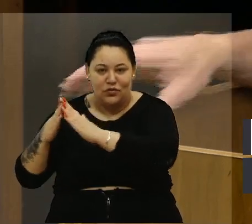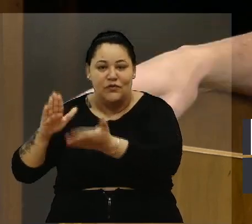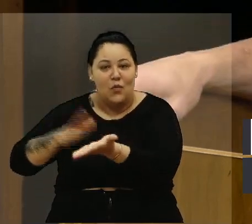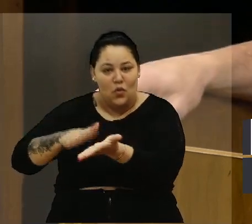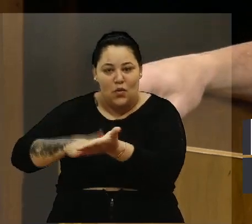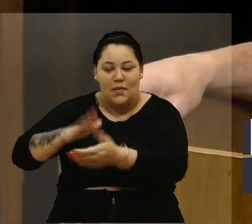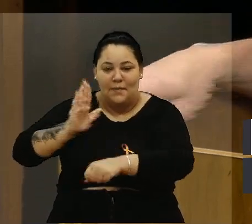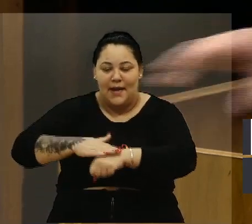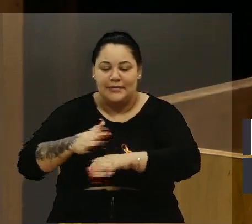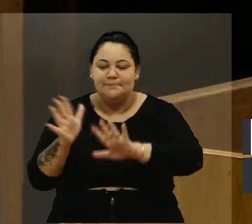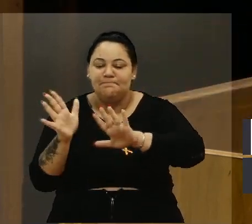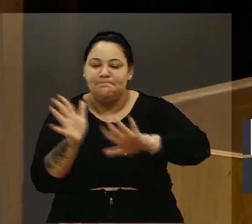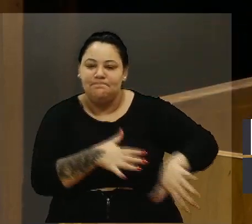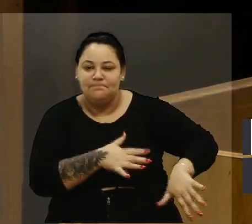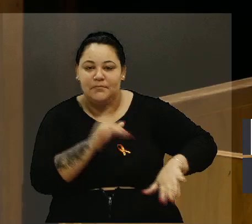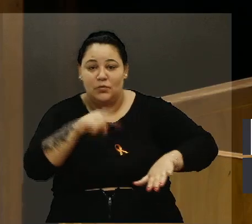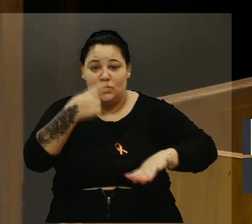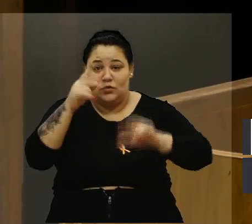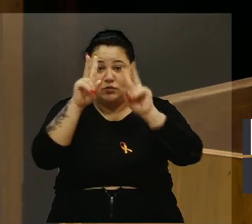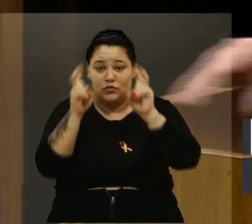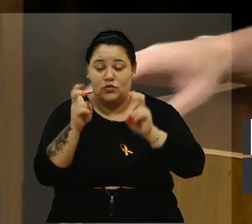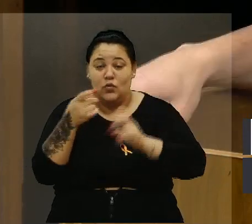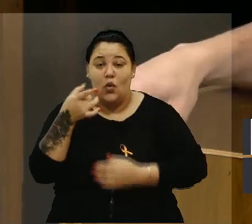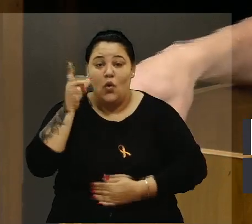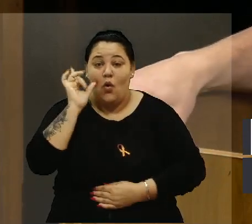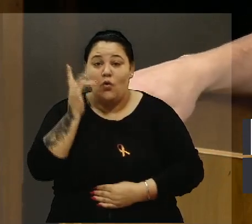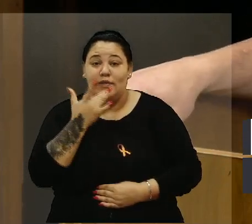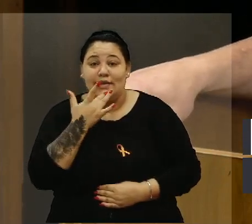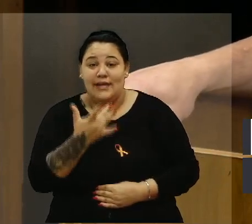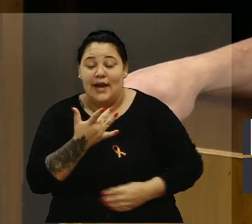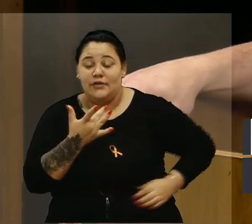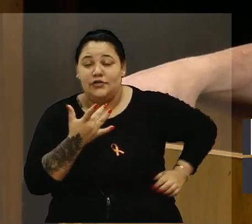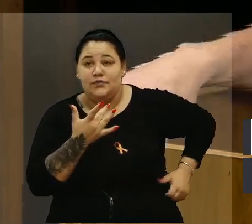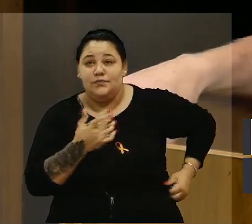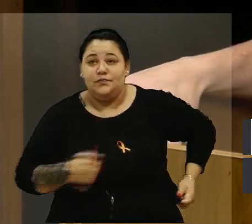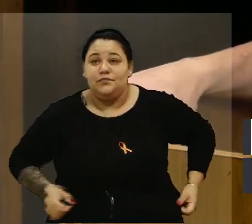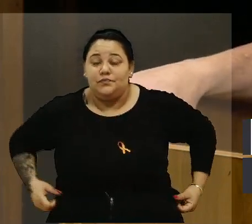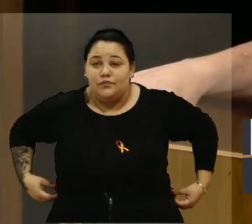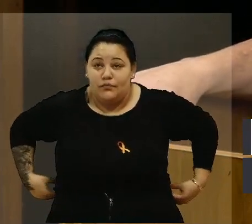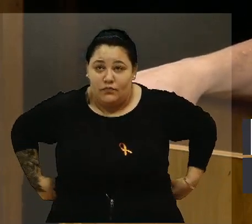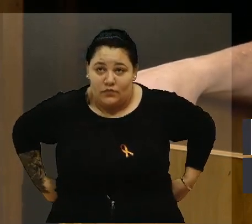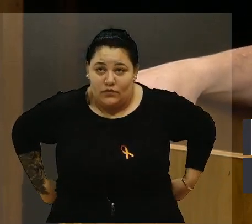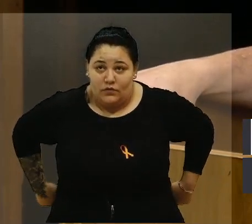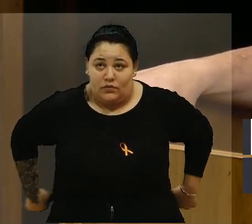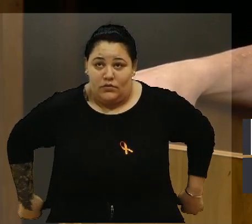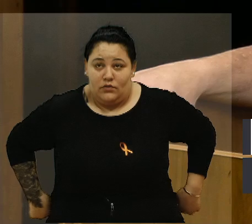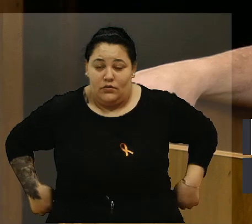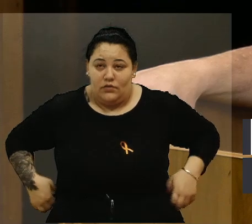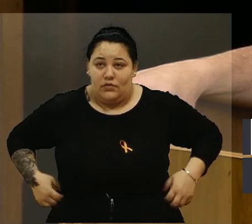aqui é ontem à tarde, nós estivemos, então, acompanhando a entrega